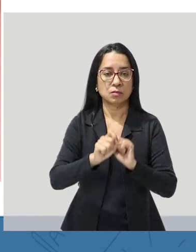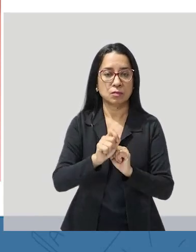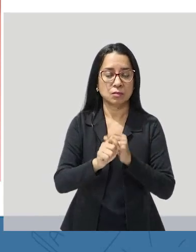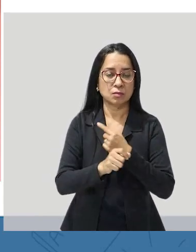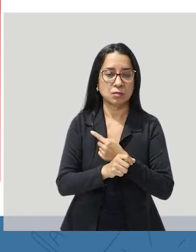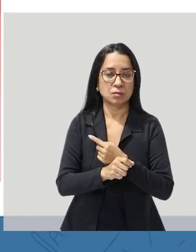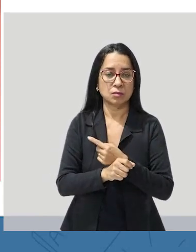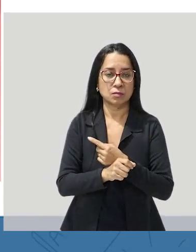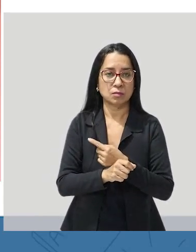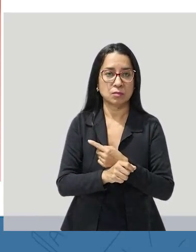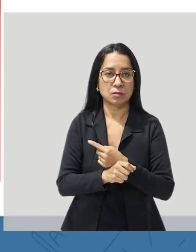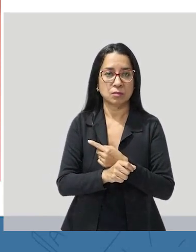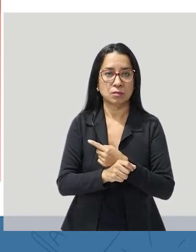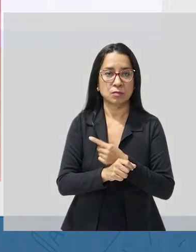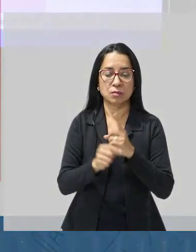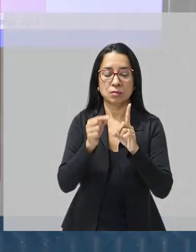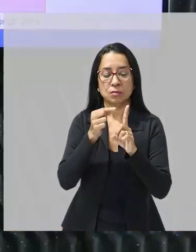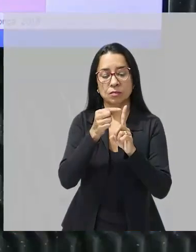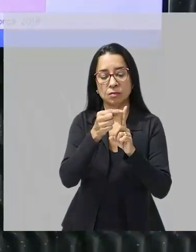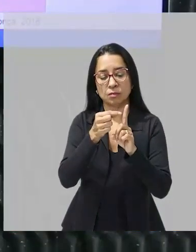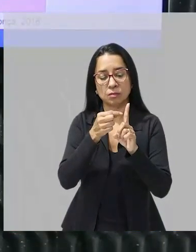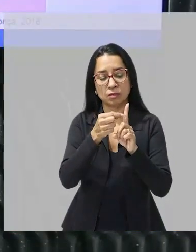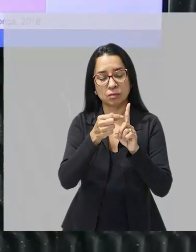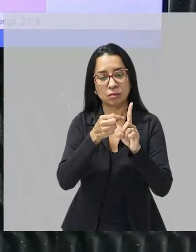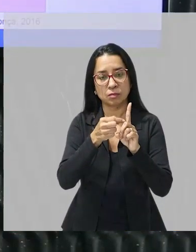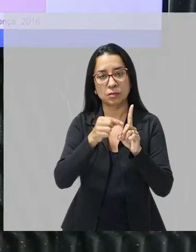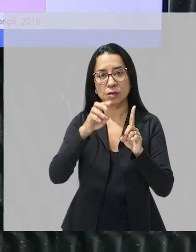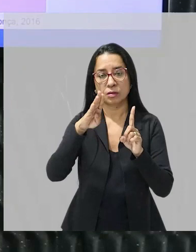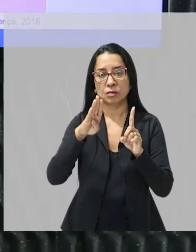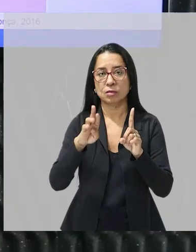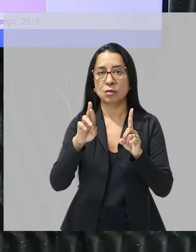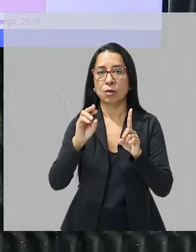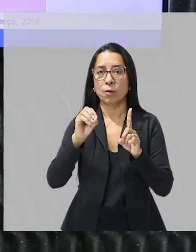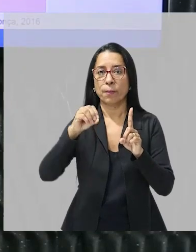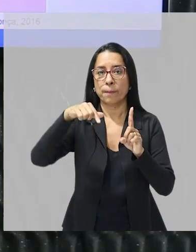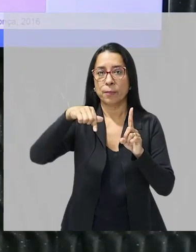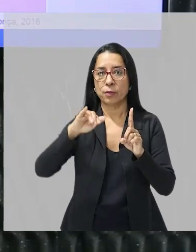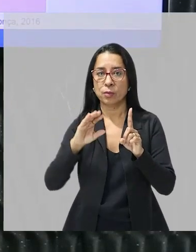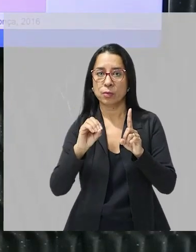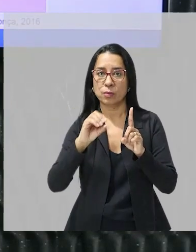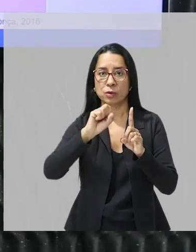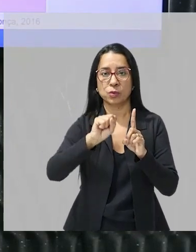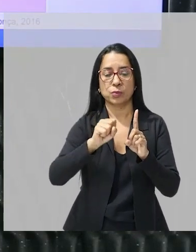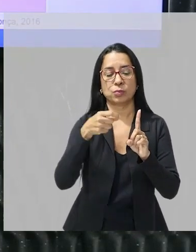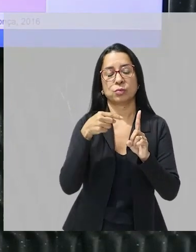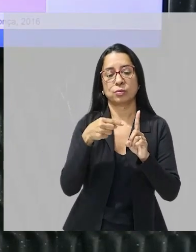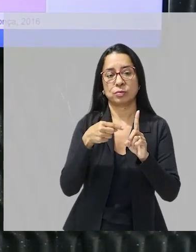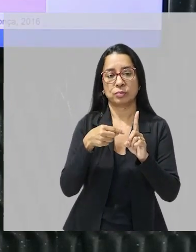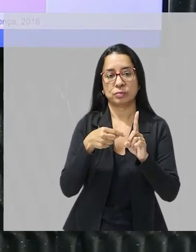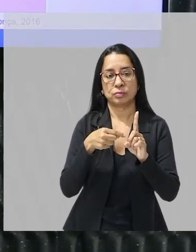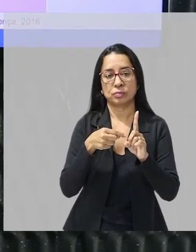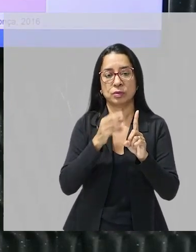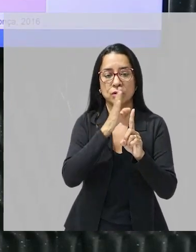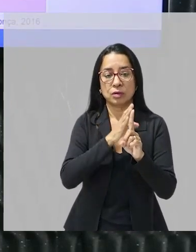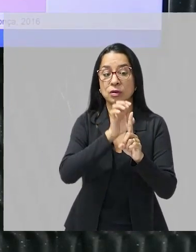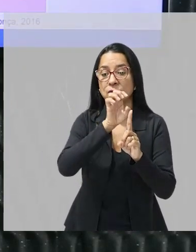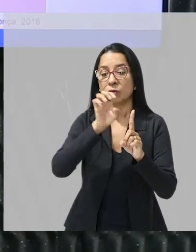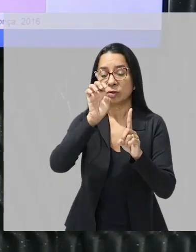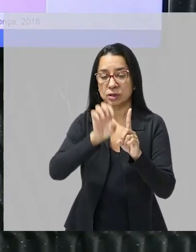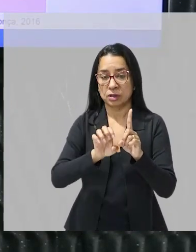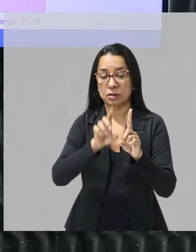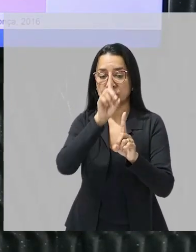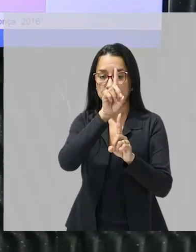essas divisões aqui de brônquio. Nós temos o brônquio esquerdo, tá? E o brônquio direito. Os brônquios